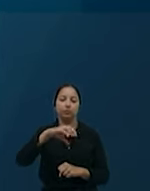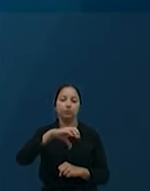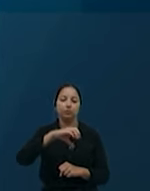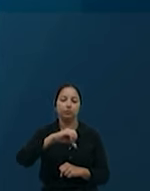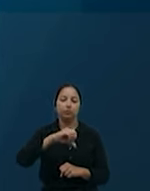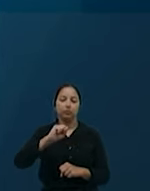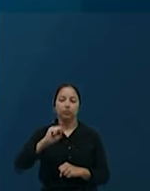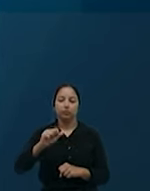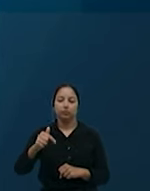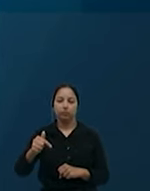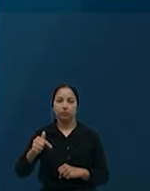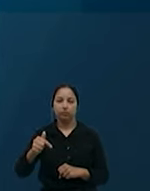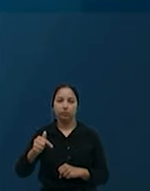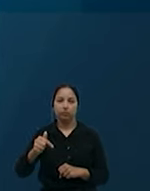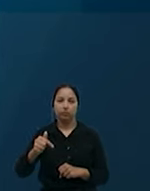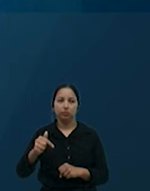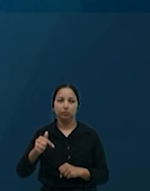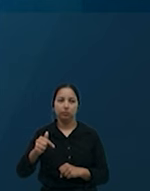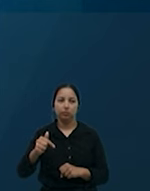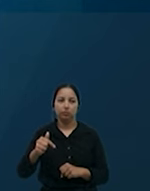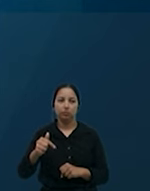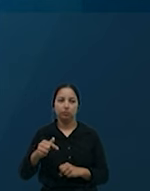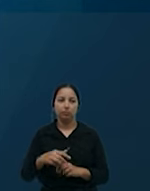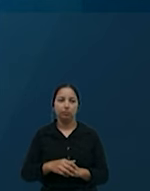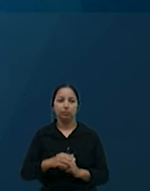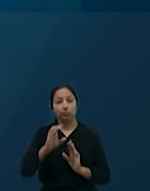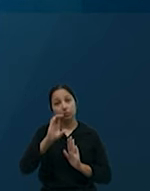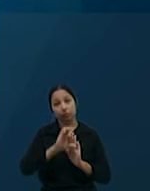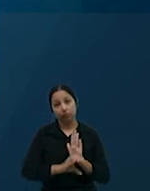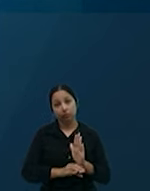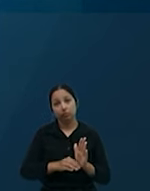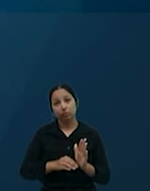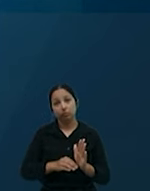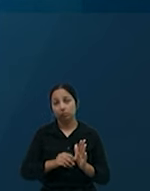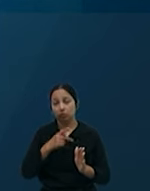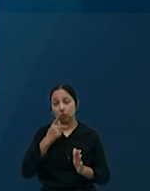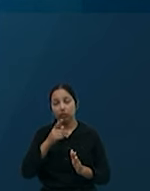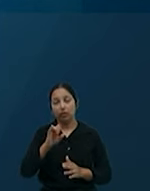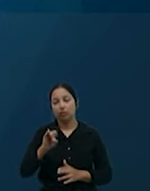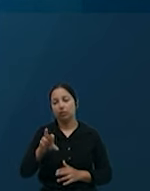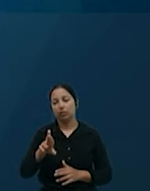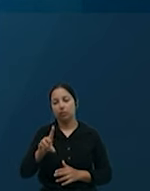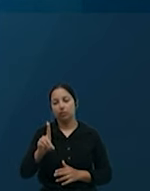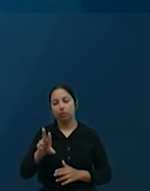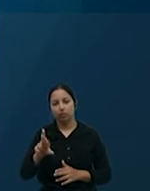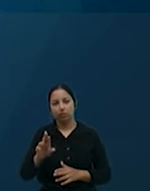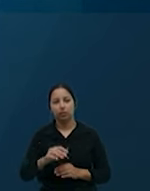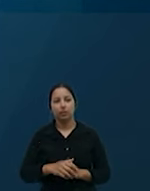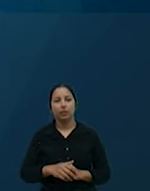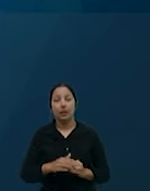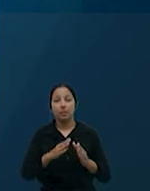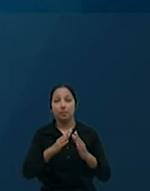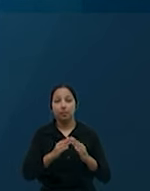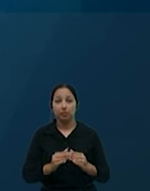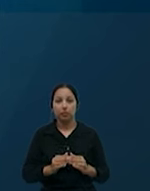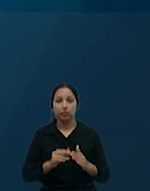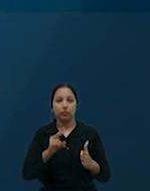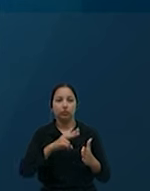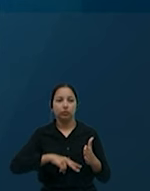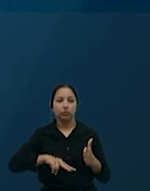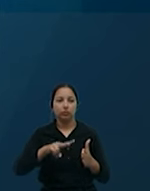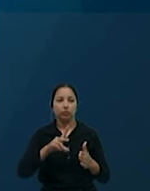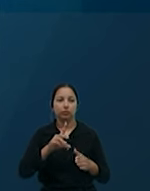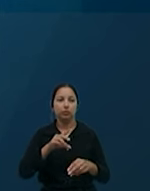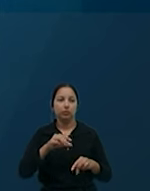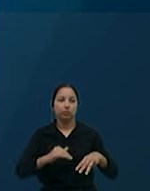987, como disse, previsto no capítulo que cuida do IRDR. Pediu vista, na sequência, o doutor